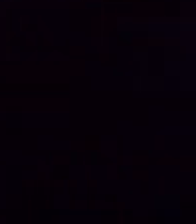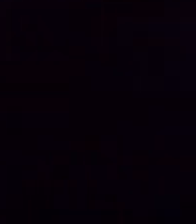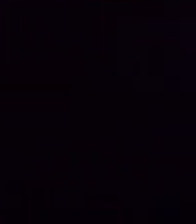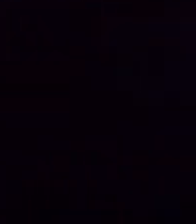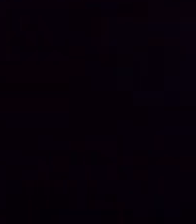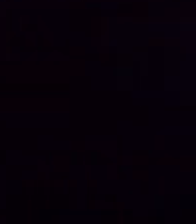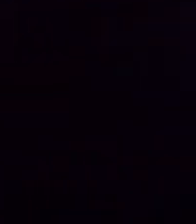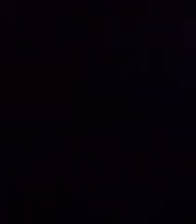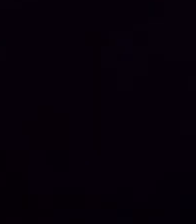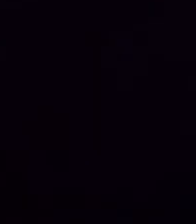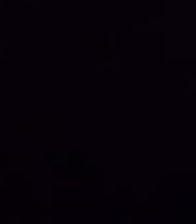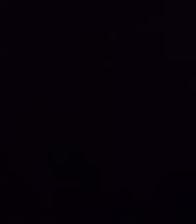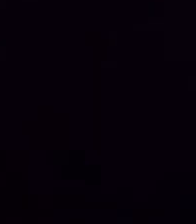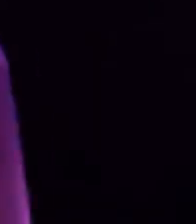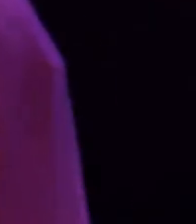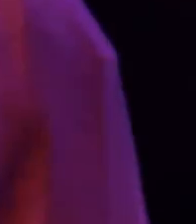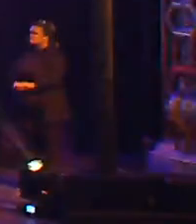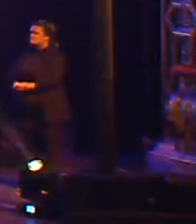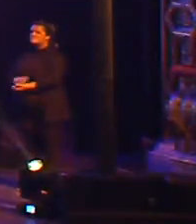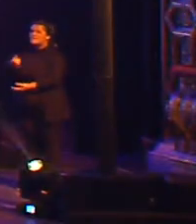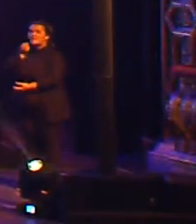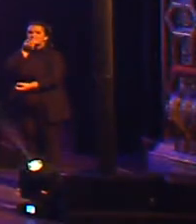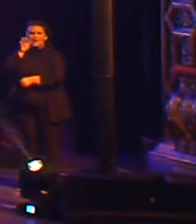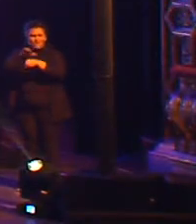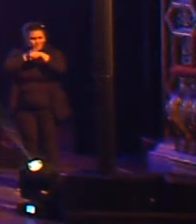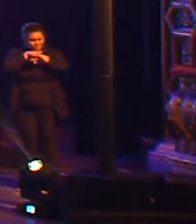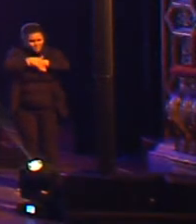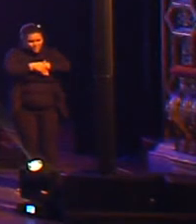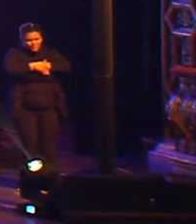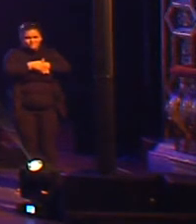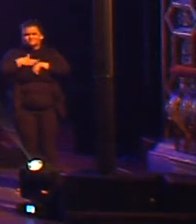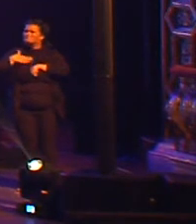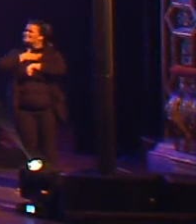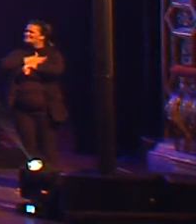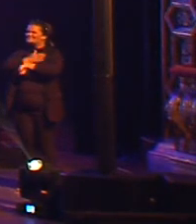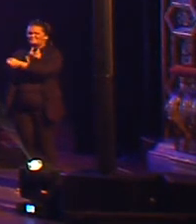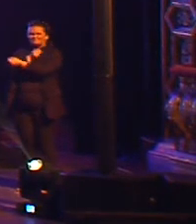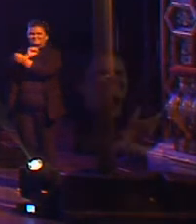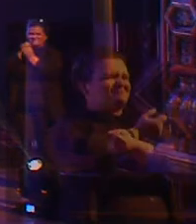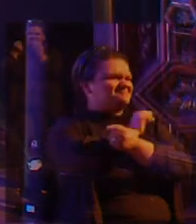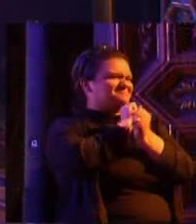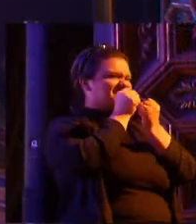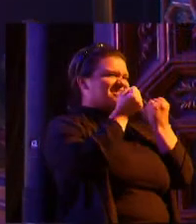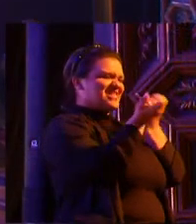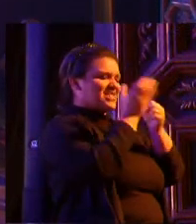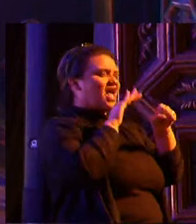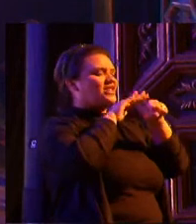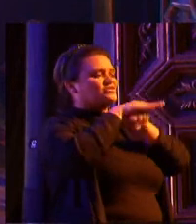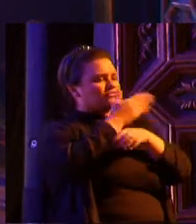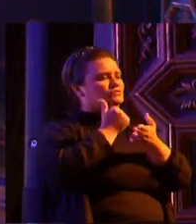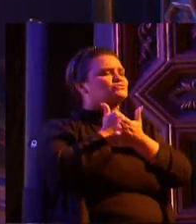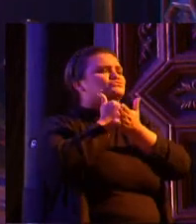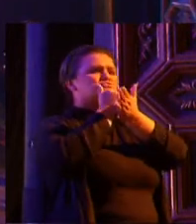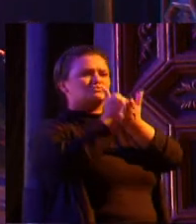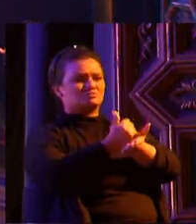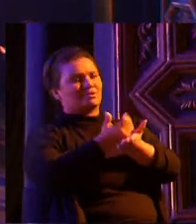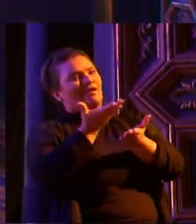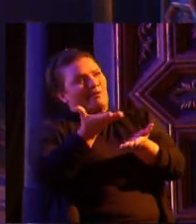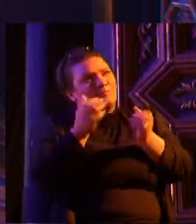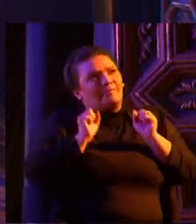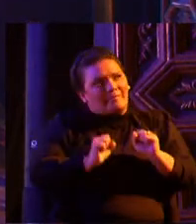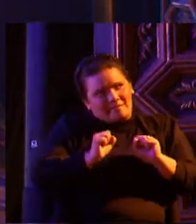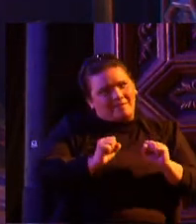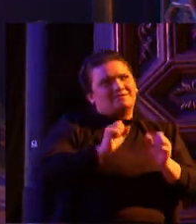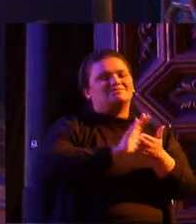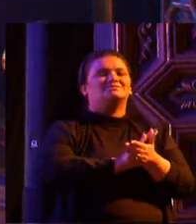Querido. Ei, boa noite, boa noite. Prazer enorme estar aqui essa noite ajudando com o que eu posso, né,